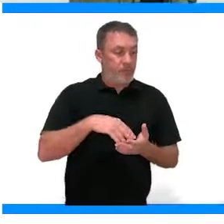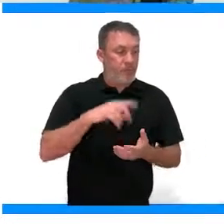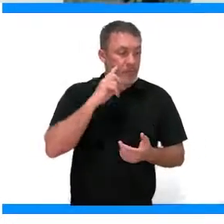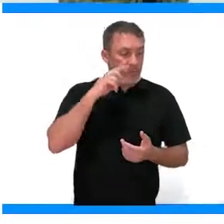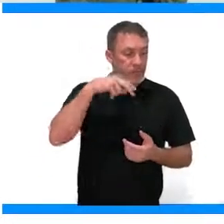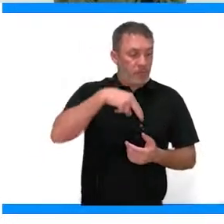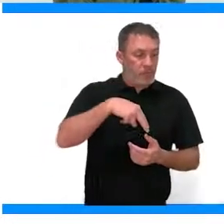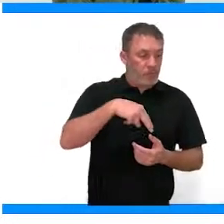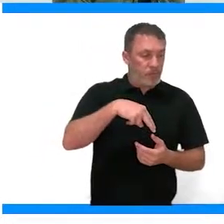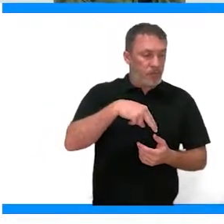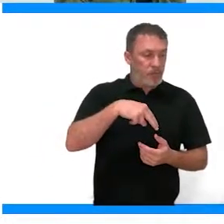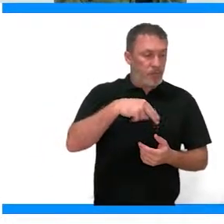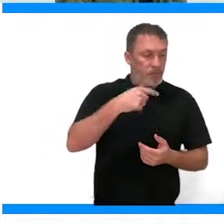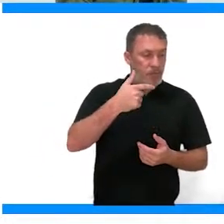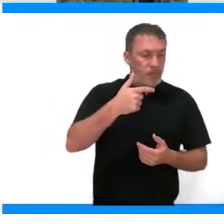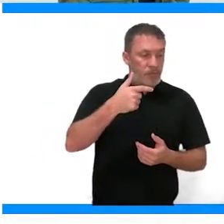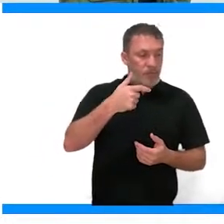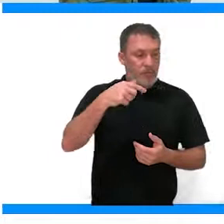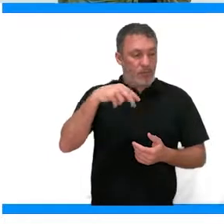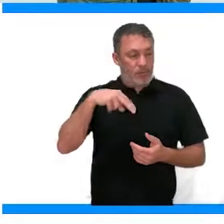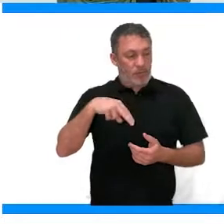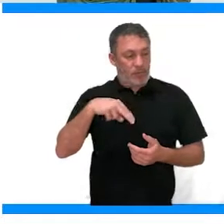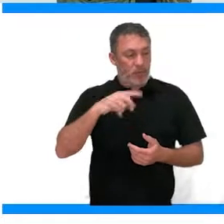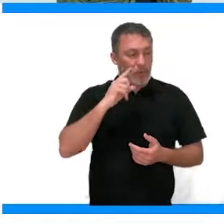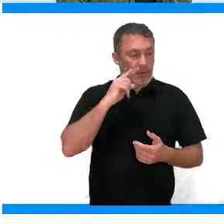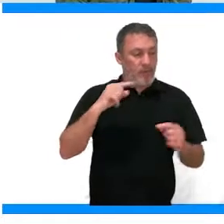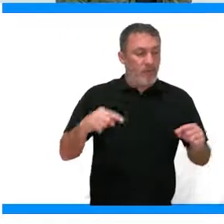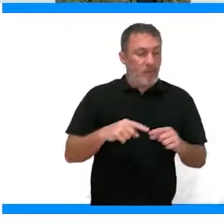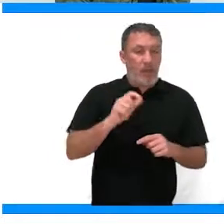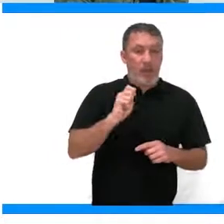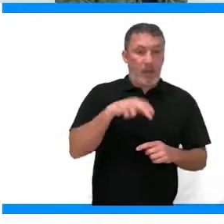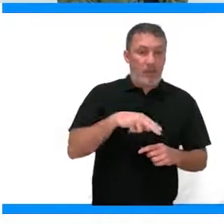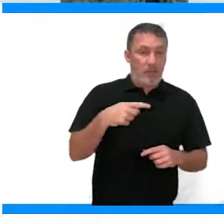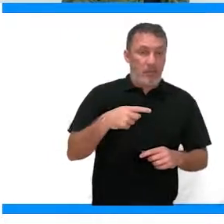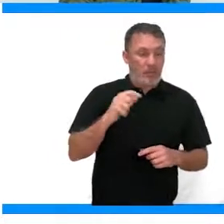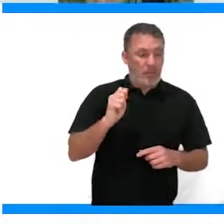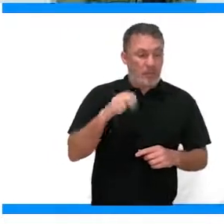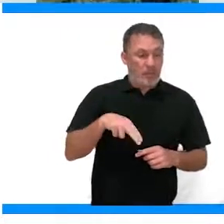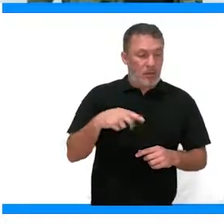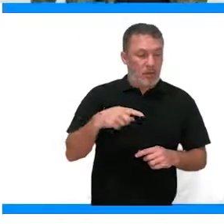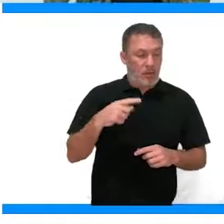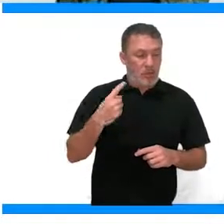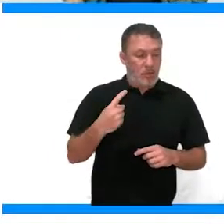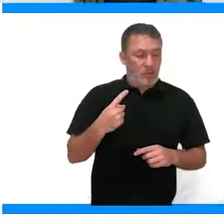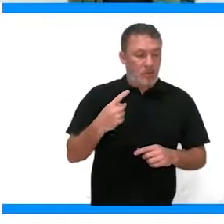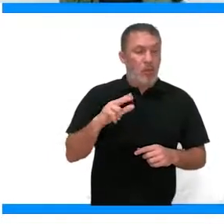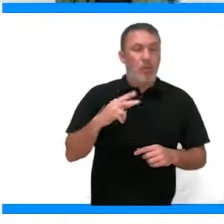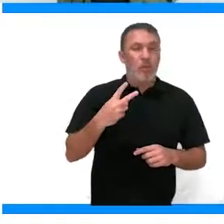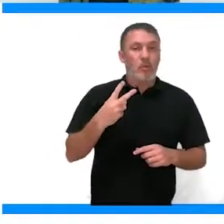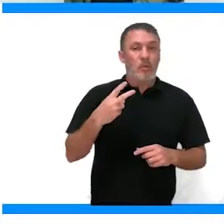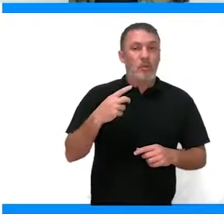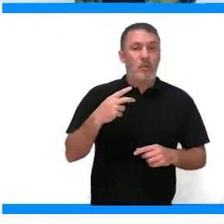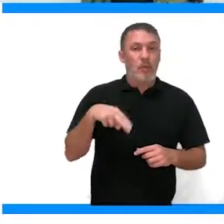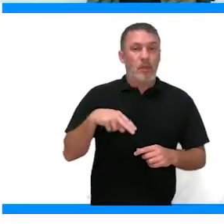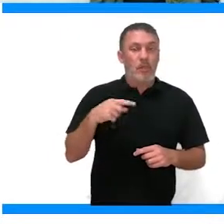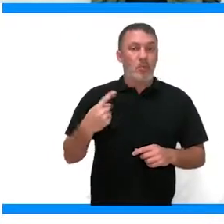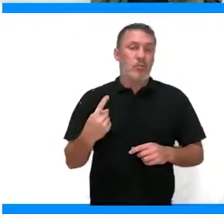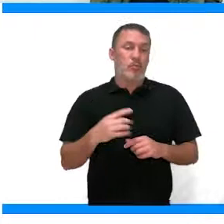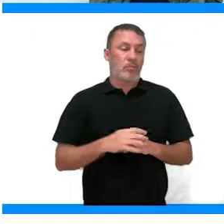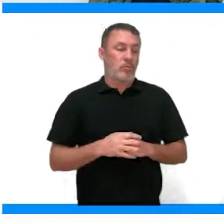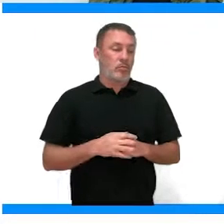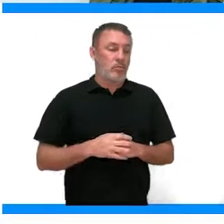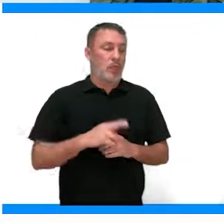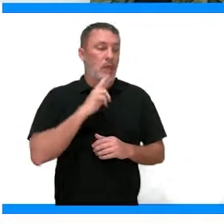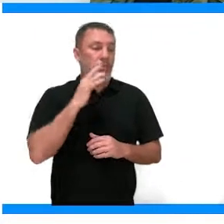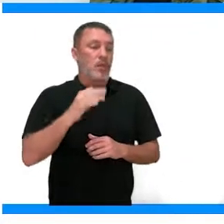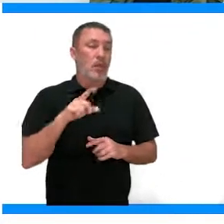Então, AN menos AN menos 1 é igual a 2N menos 1. Resposta